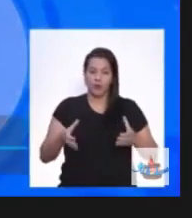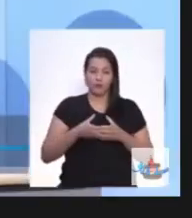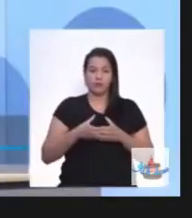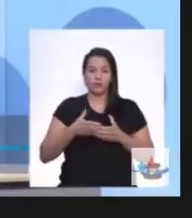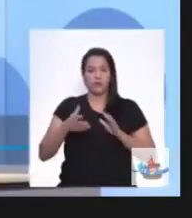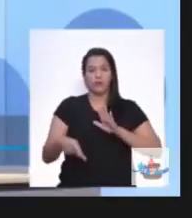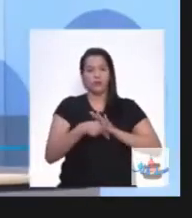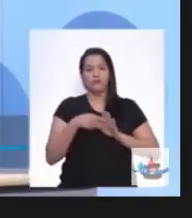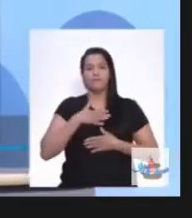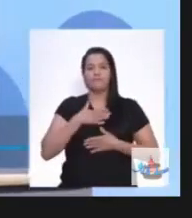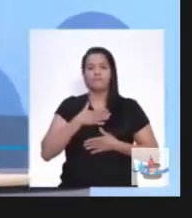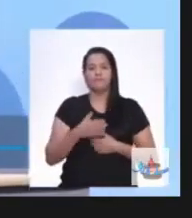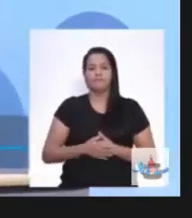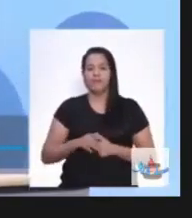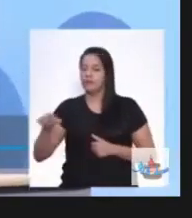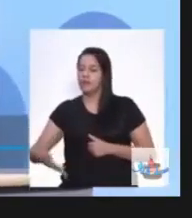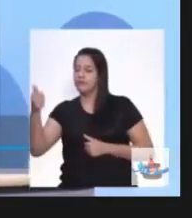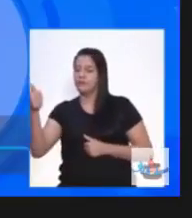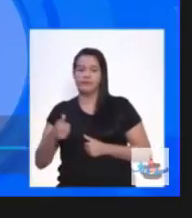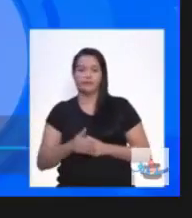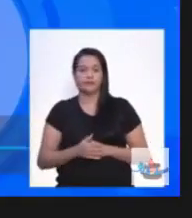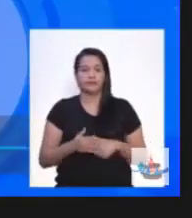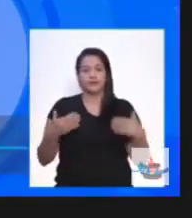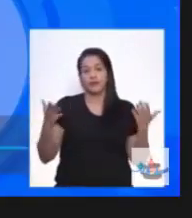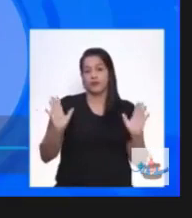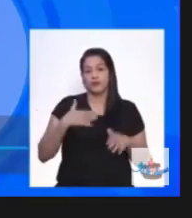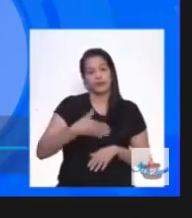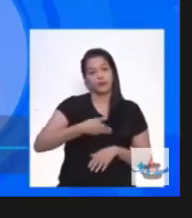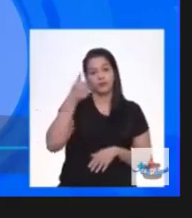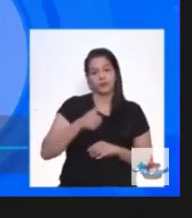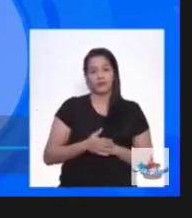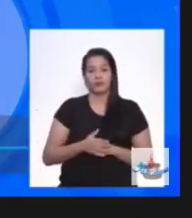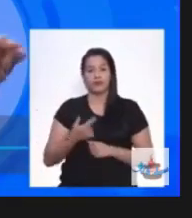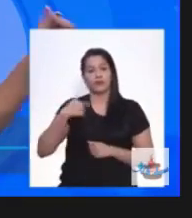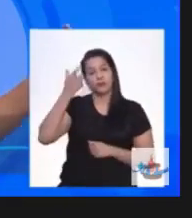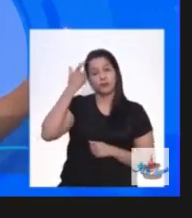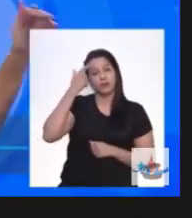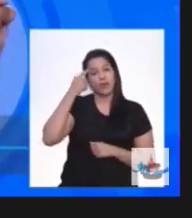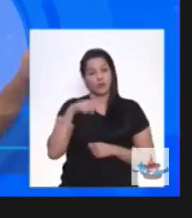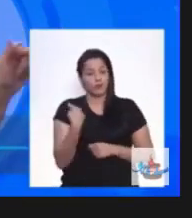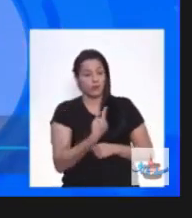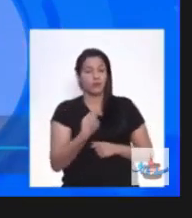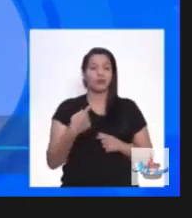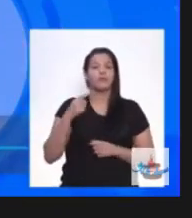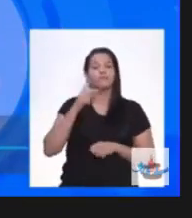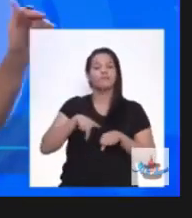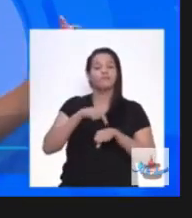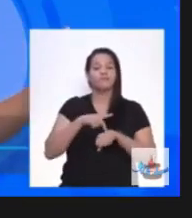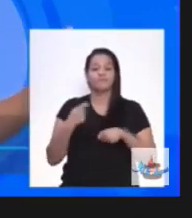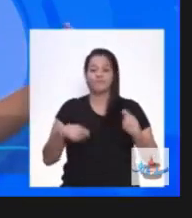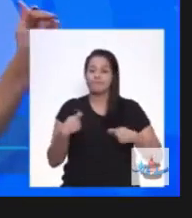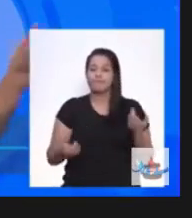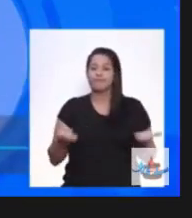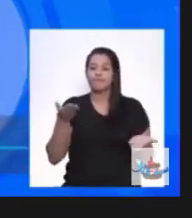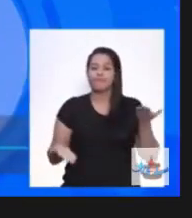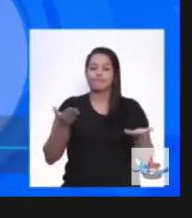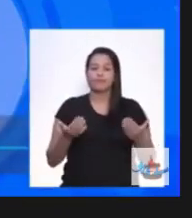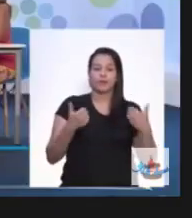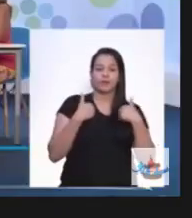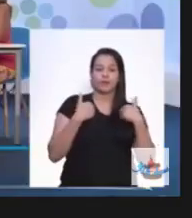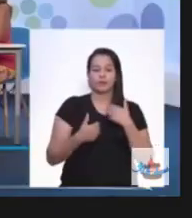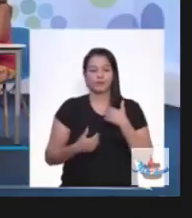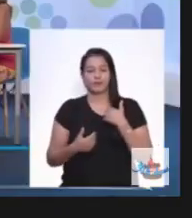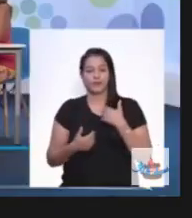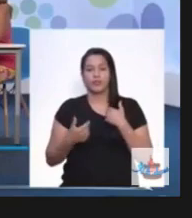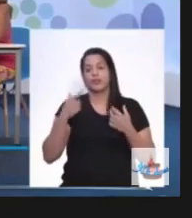pertence a mim. É minha exclusividade. Mas se o meu tá melhor? O meu sempre vai ser melhor. Porque eu preciso pensar que o meu país ele tem que ter um superávit. A balança comercial tem que estar favorável para